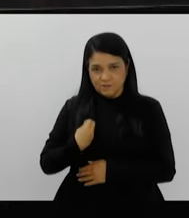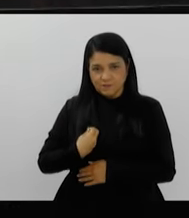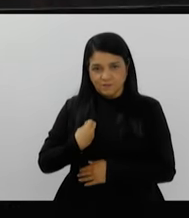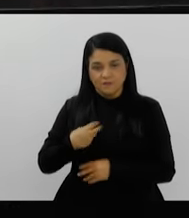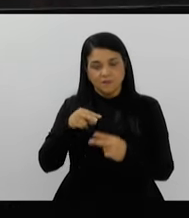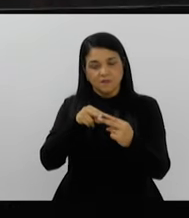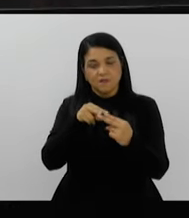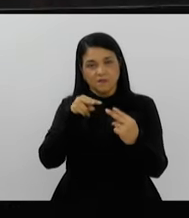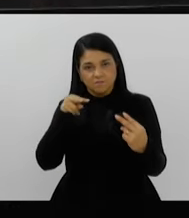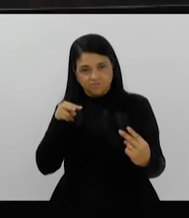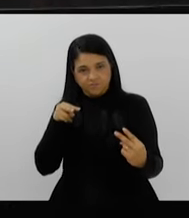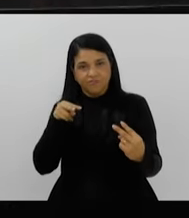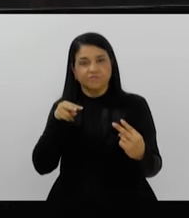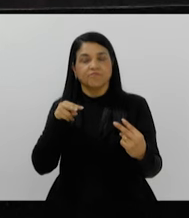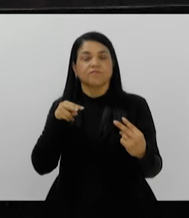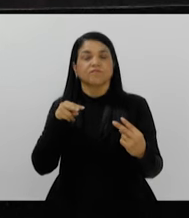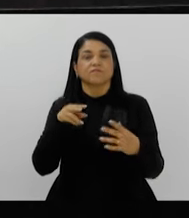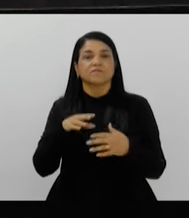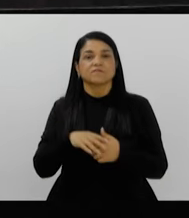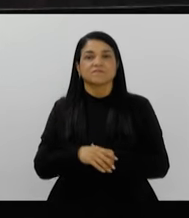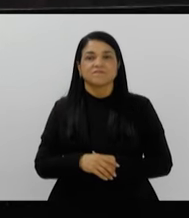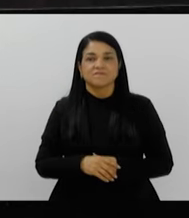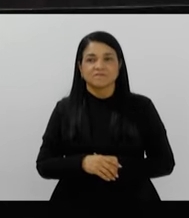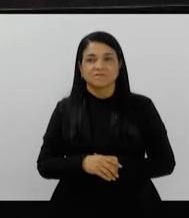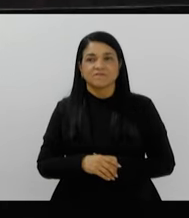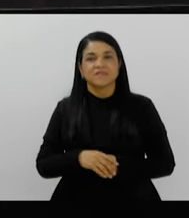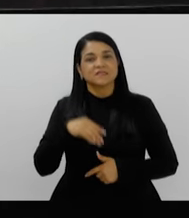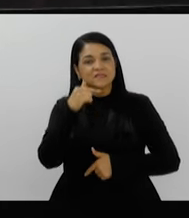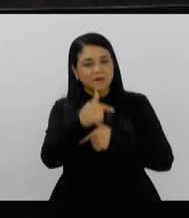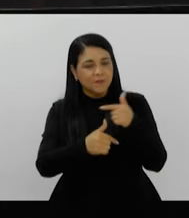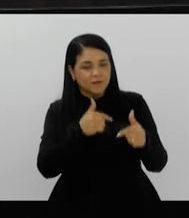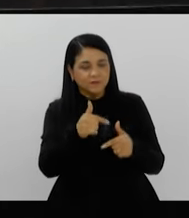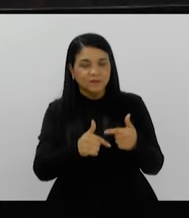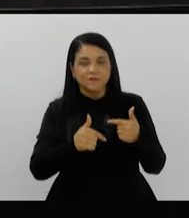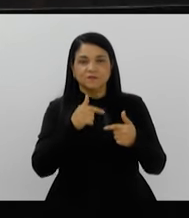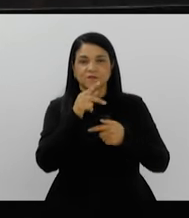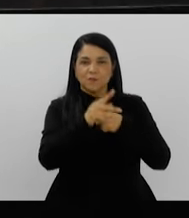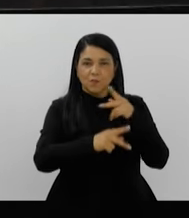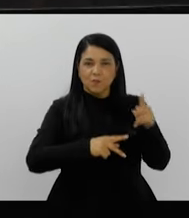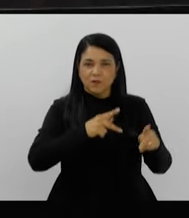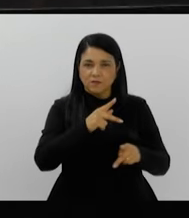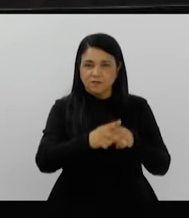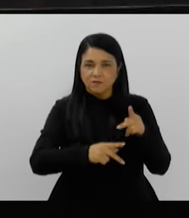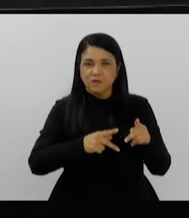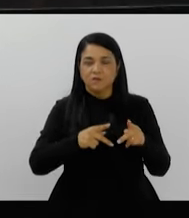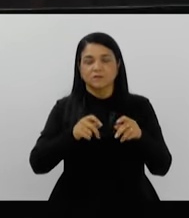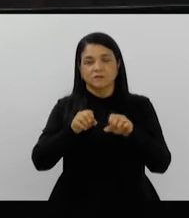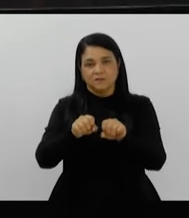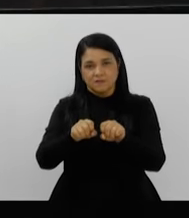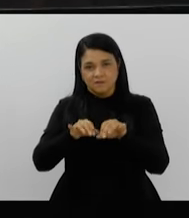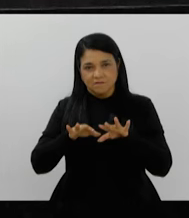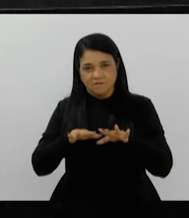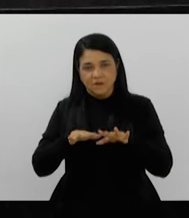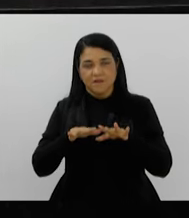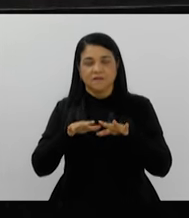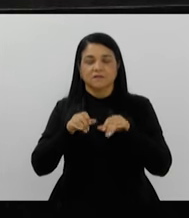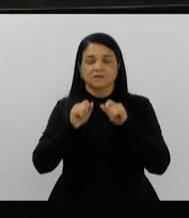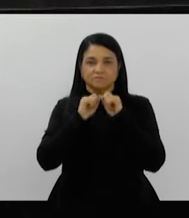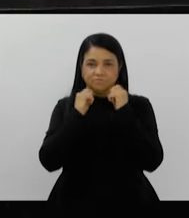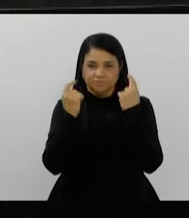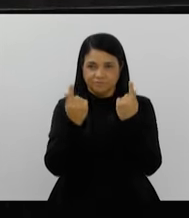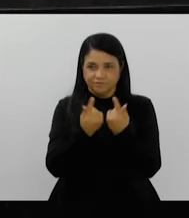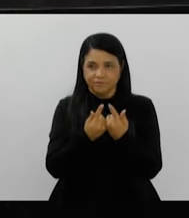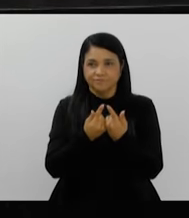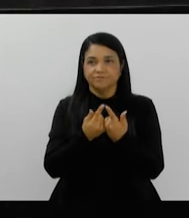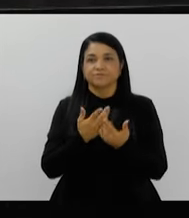nos acompanhando de forma virtual, trabalhadores e trabalhadoras aqui da Assembleia Legislativa.